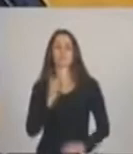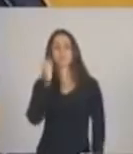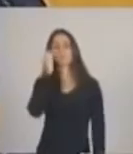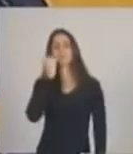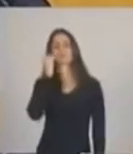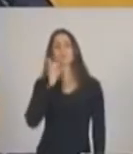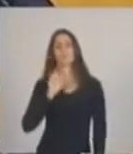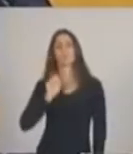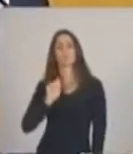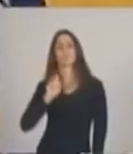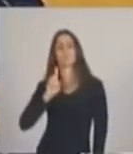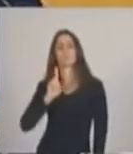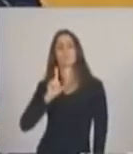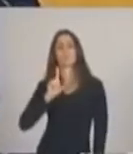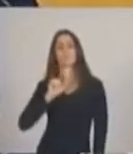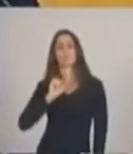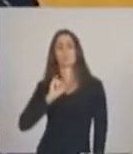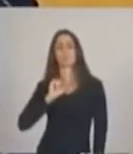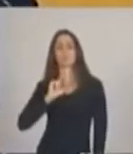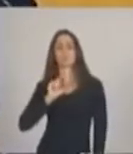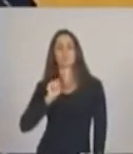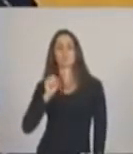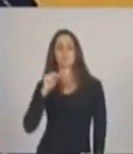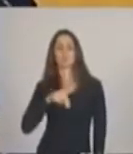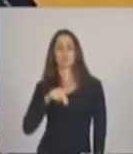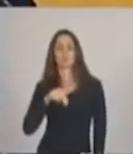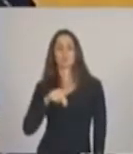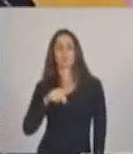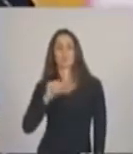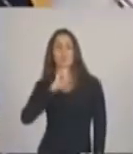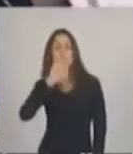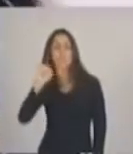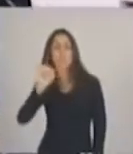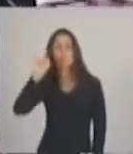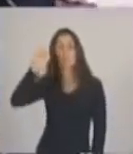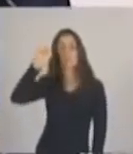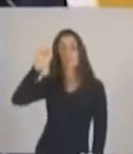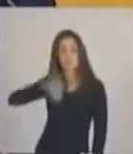Espíndola. Quem votar sim, mantém o veto. Quem votar não, rejeita.